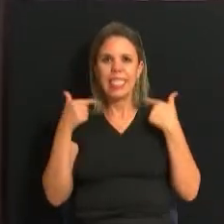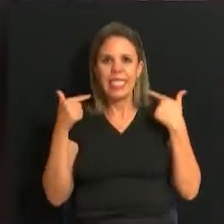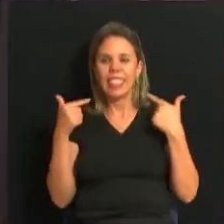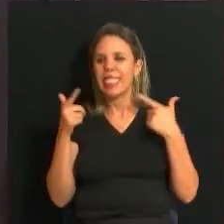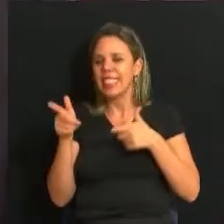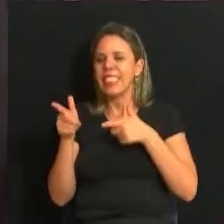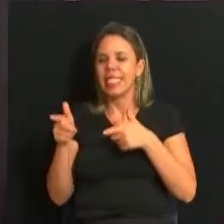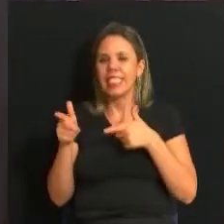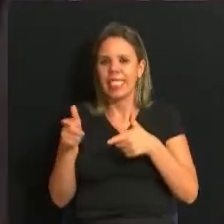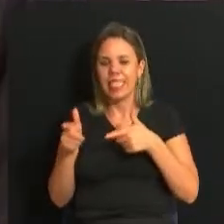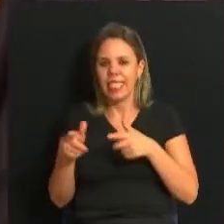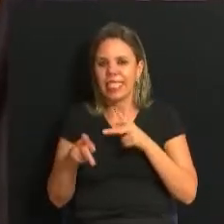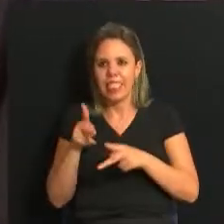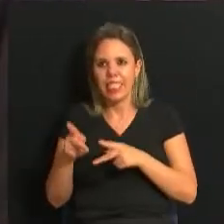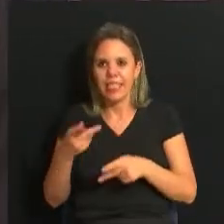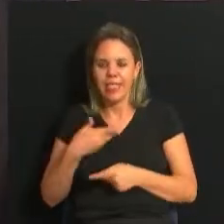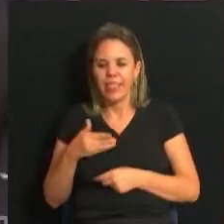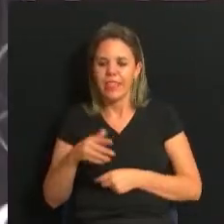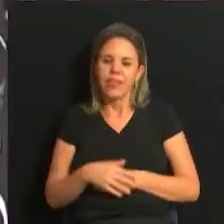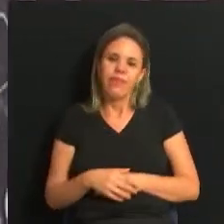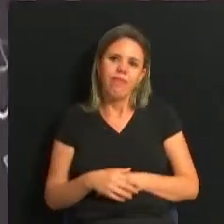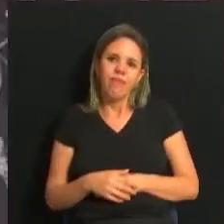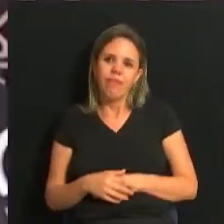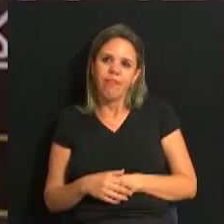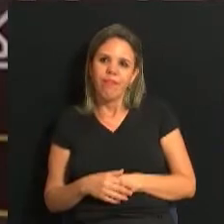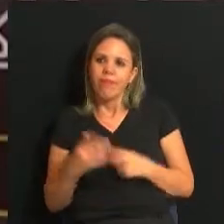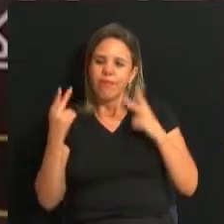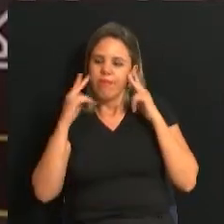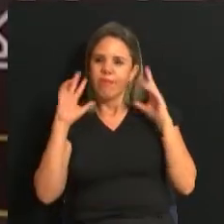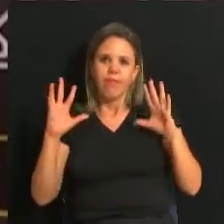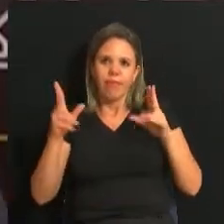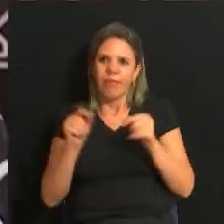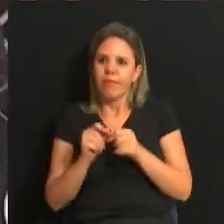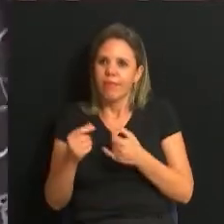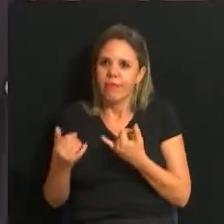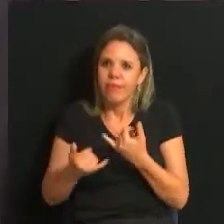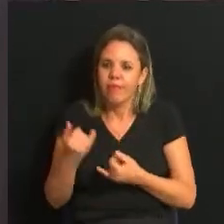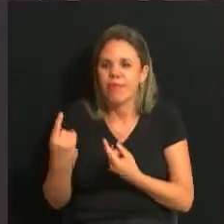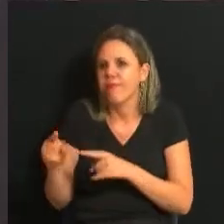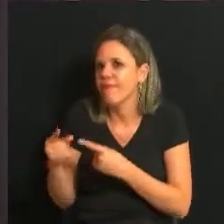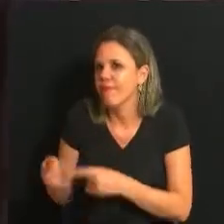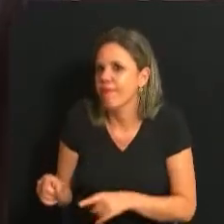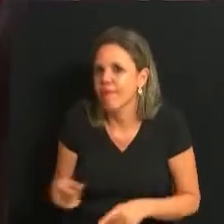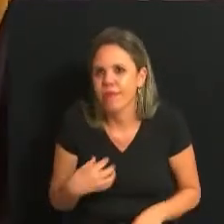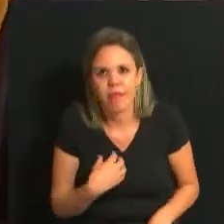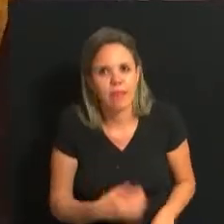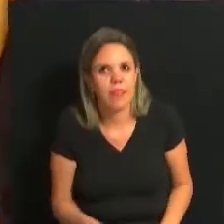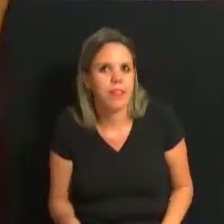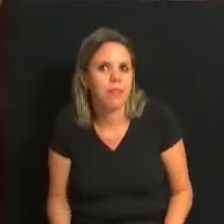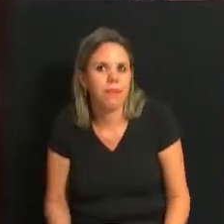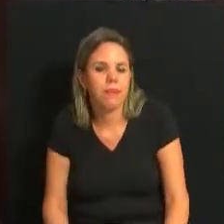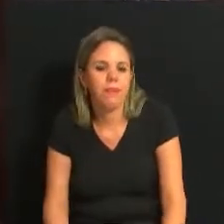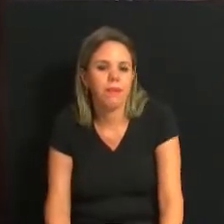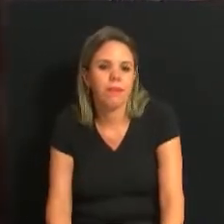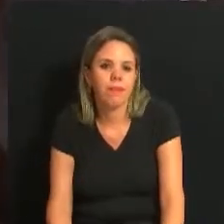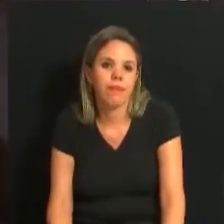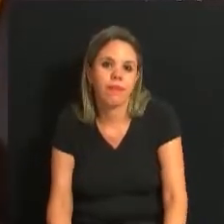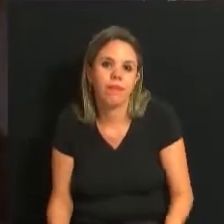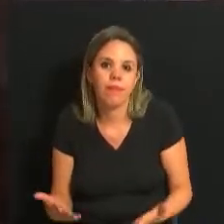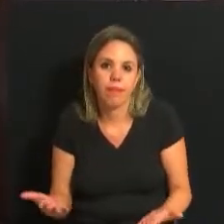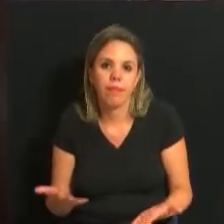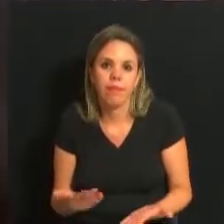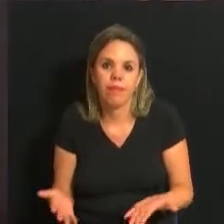onda com os companheiros, é sempre assim. Todo mundo quer fazer o de chacota pelo sotaque, né? Mas é isso aí, vamos levando